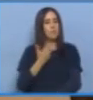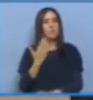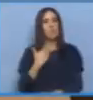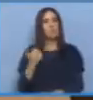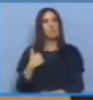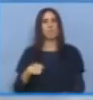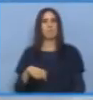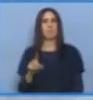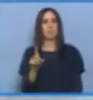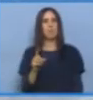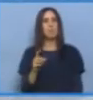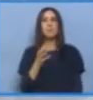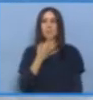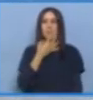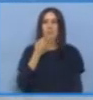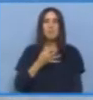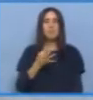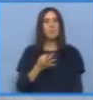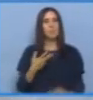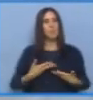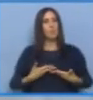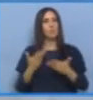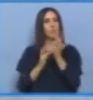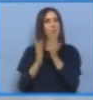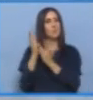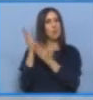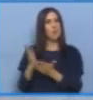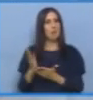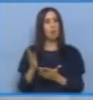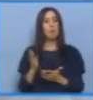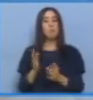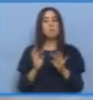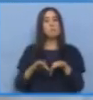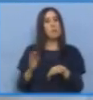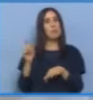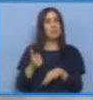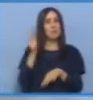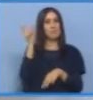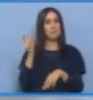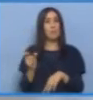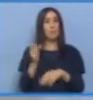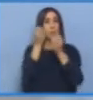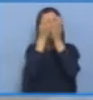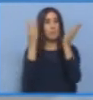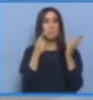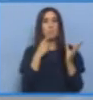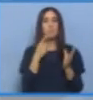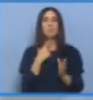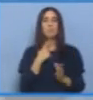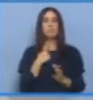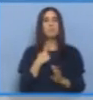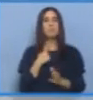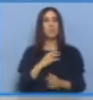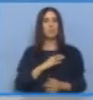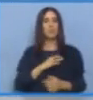a ir. E eu acredito que é um convite de Jesus a ir. E no fim quem vence é sempre Ele. Tal como dizia o profeta, tu me seduziste, Senhor, e eu me